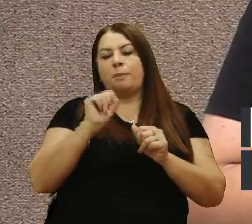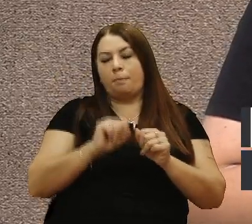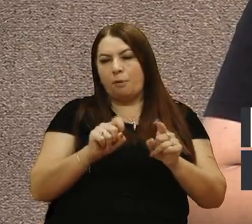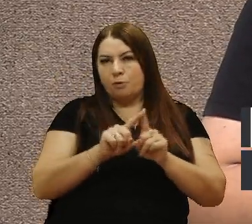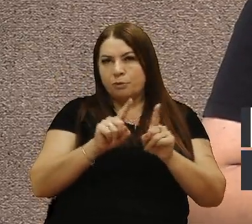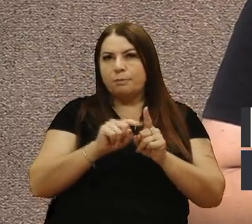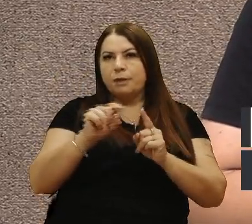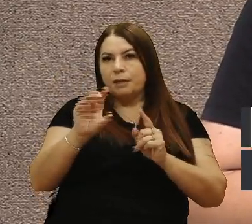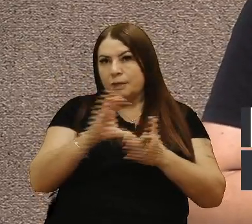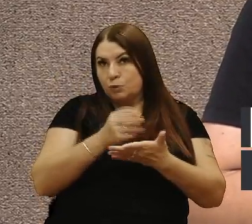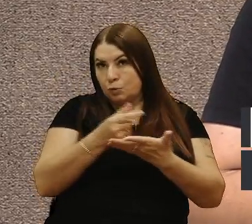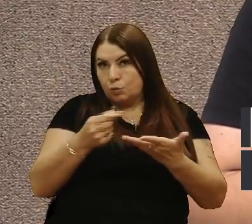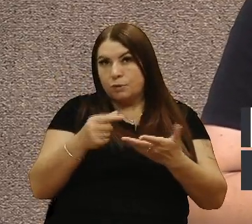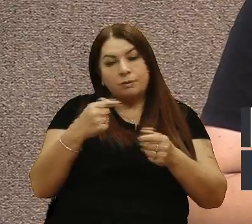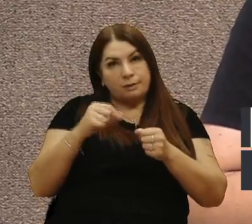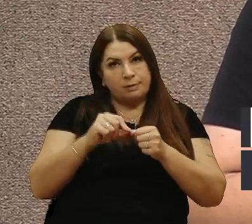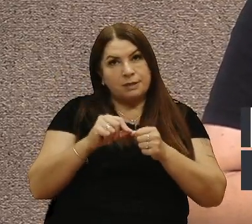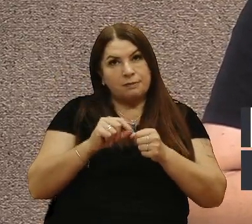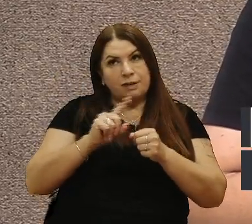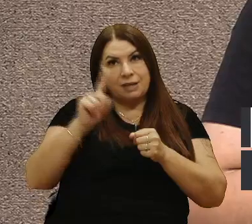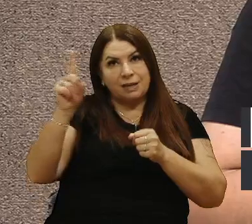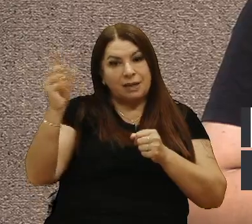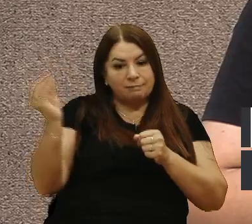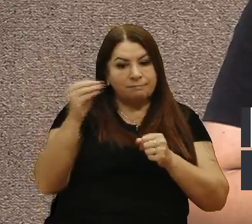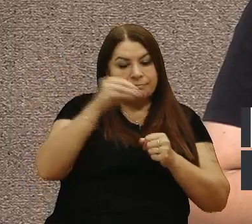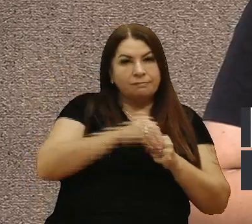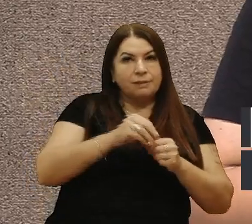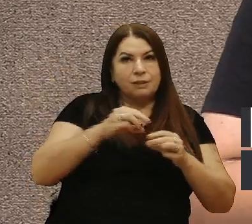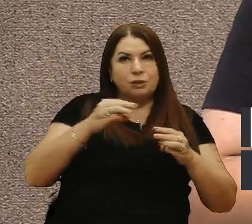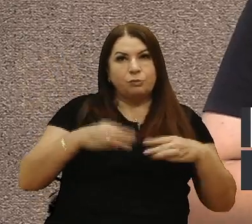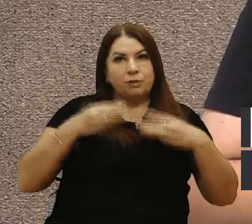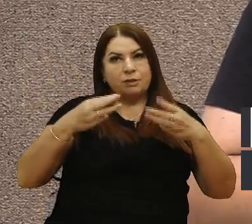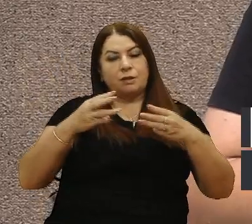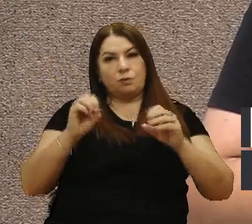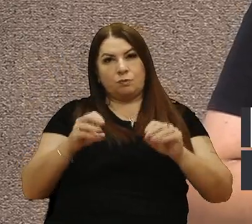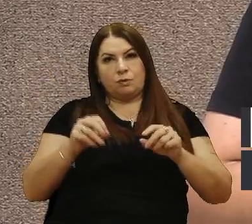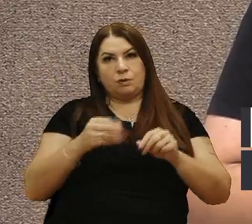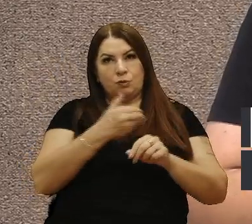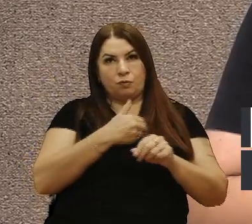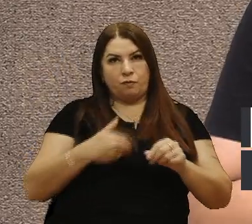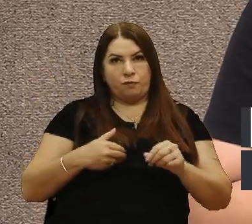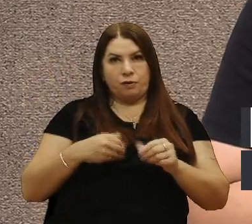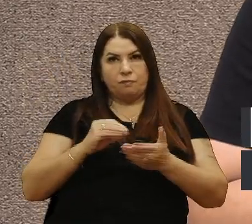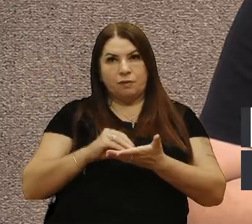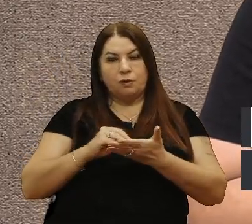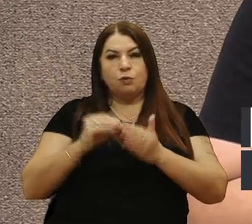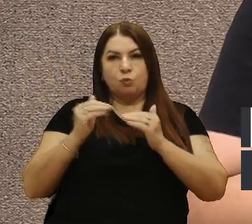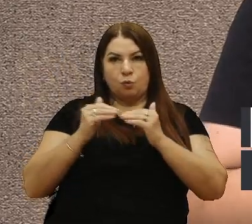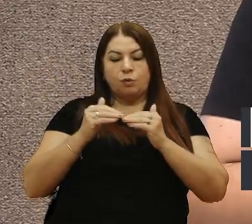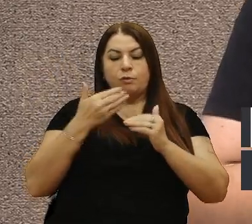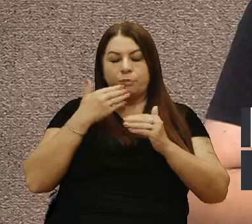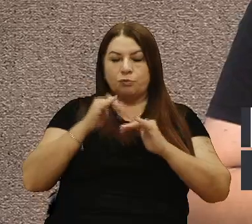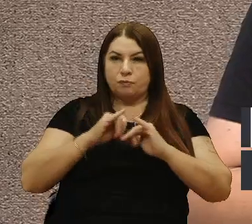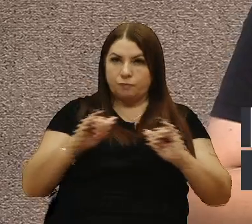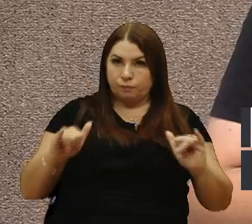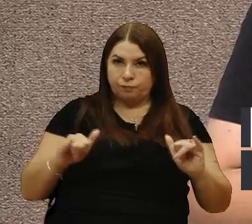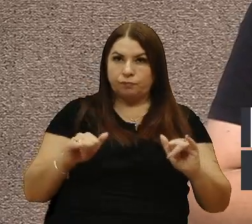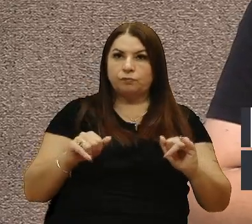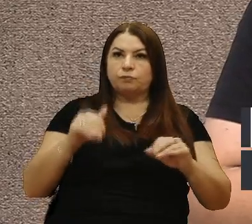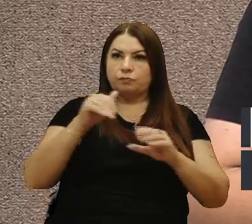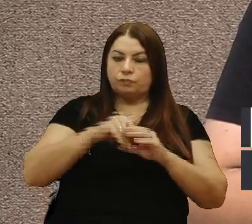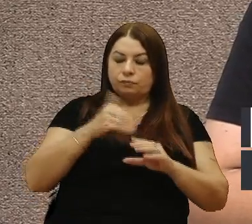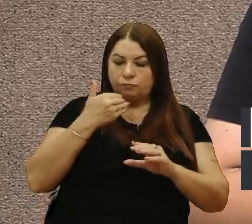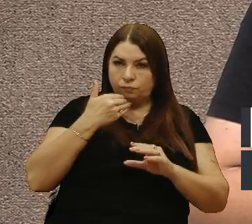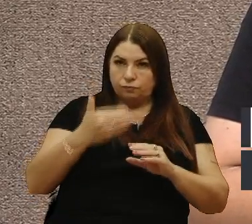trazer recurso, mas tem coisa que precisa vir destinação do Ministério da Educação e o governo está em falta. Concordo com o pedido de informação, vamos votar